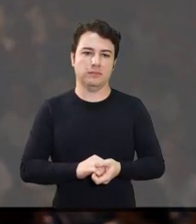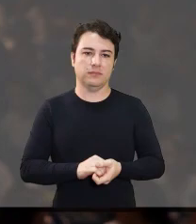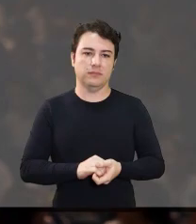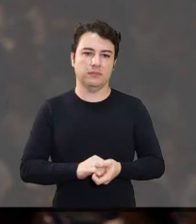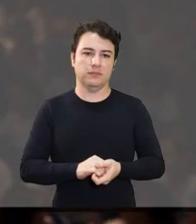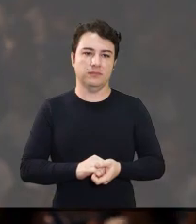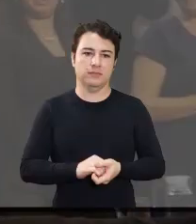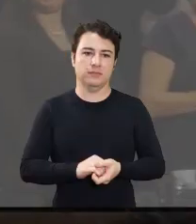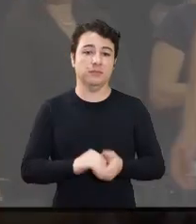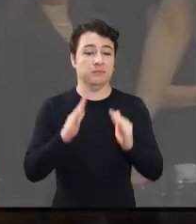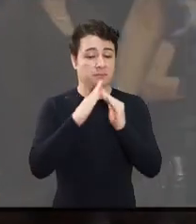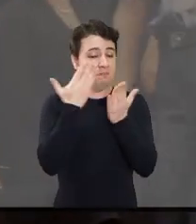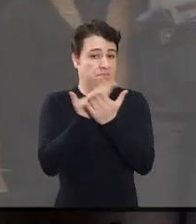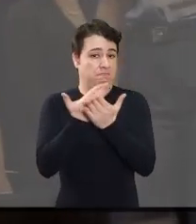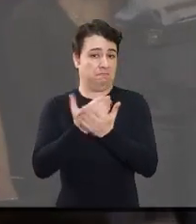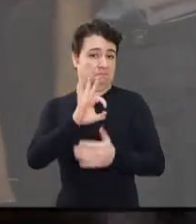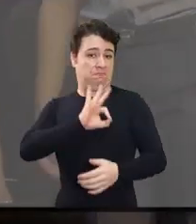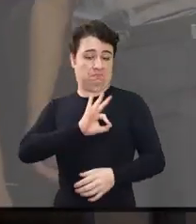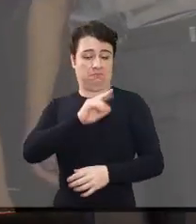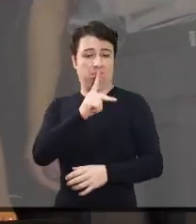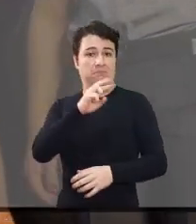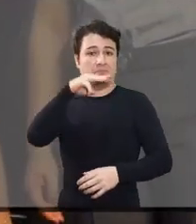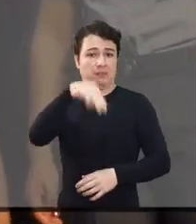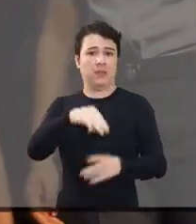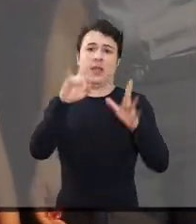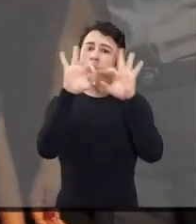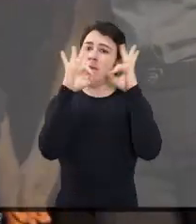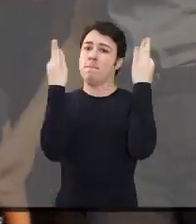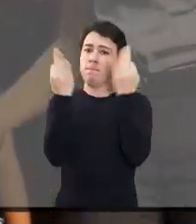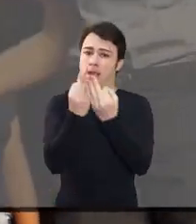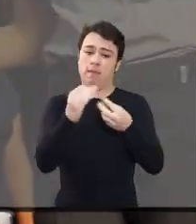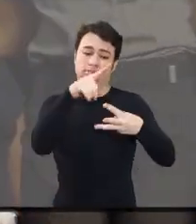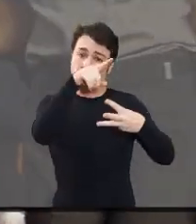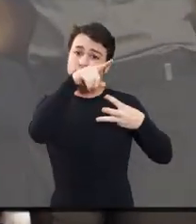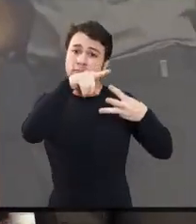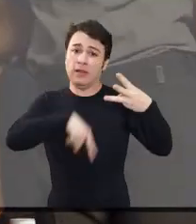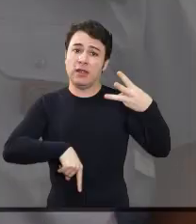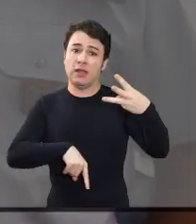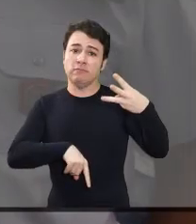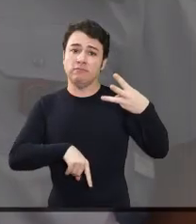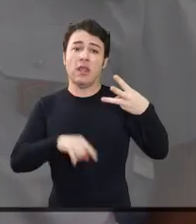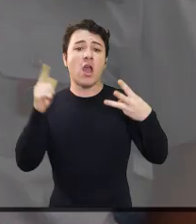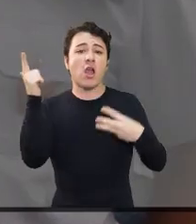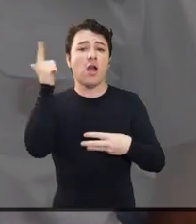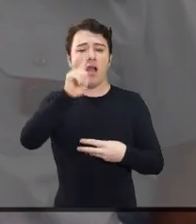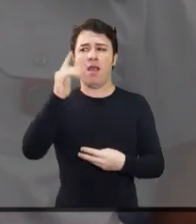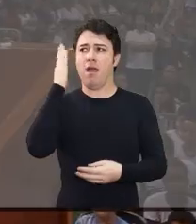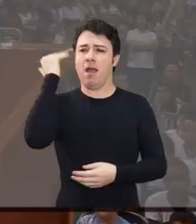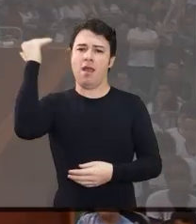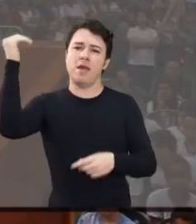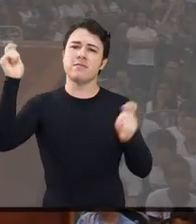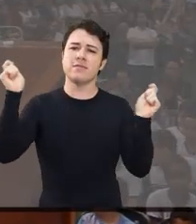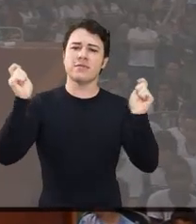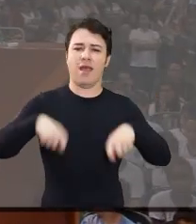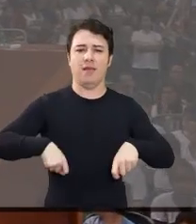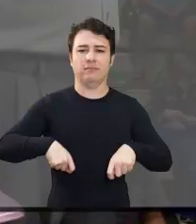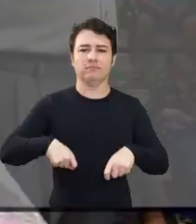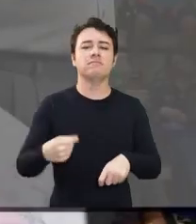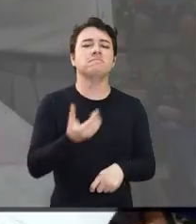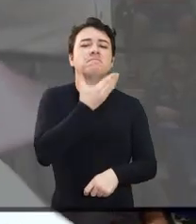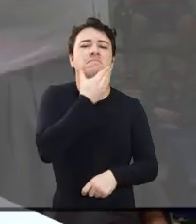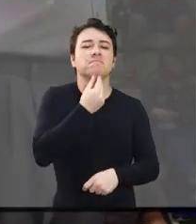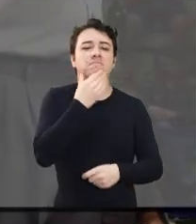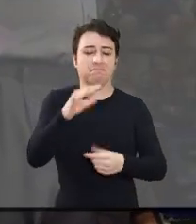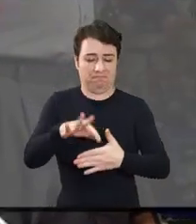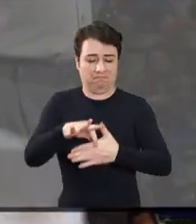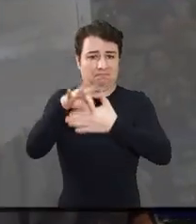à cidadania. O trabalho conjunto entre instituições de ensino, família e policiais fardados presentes nas escolas é